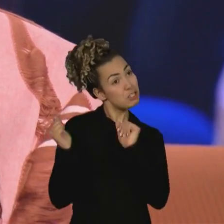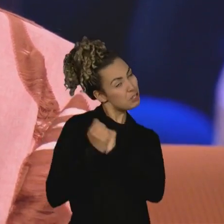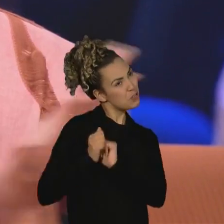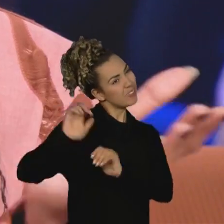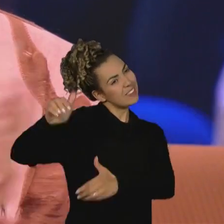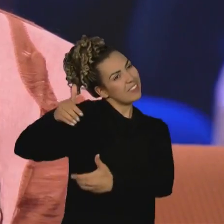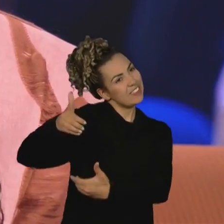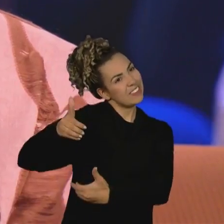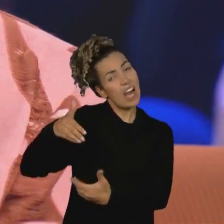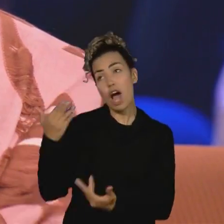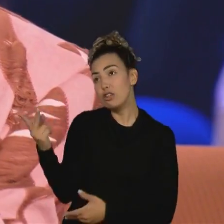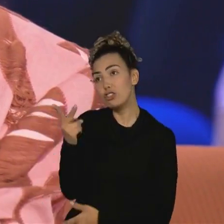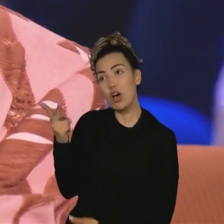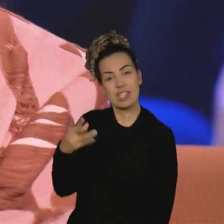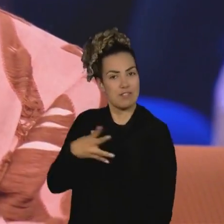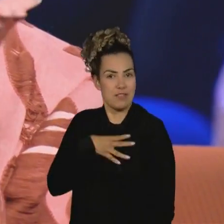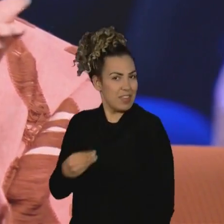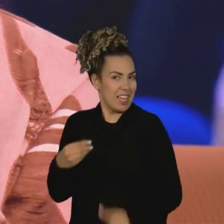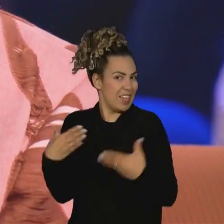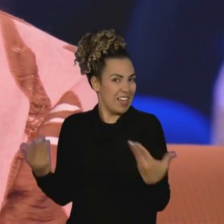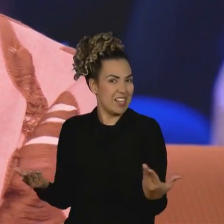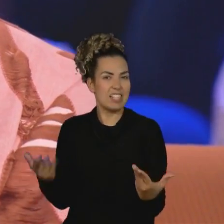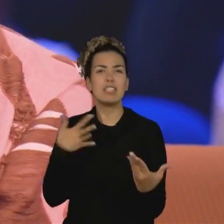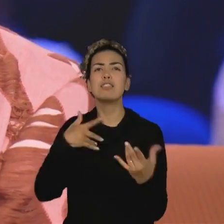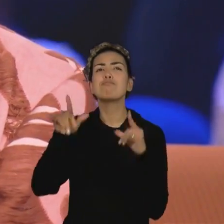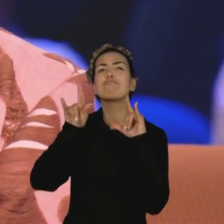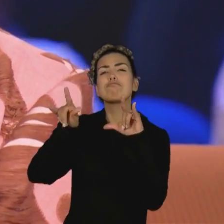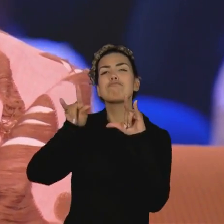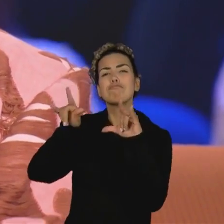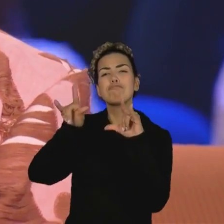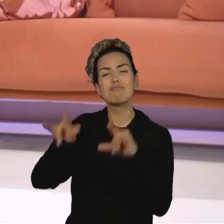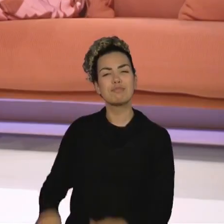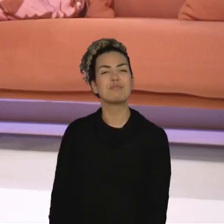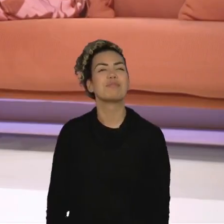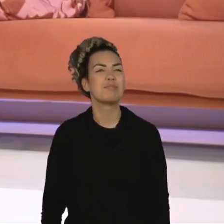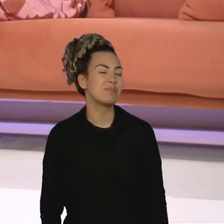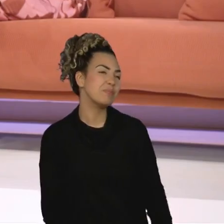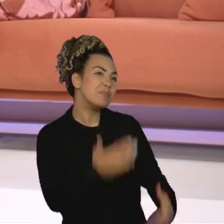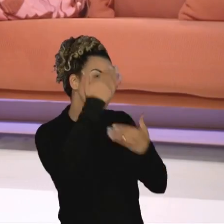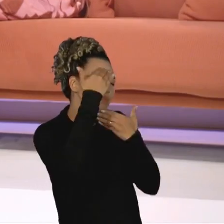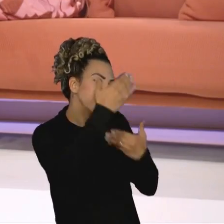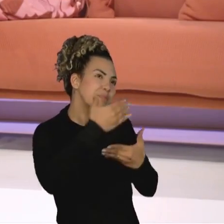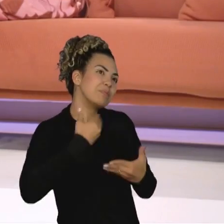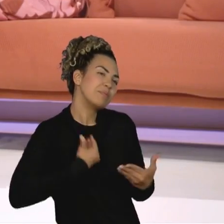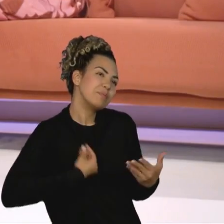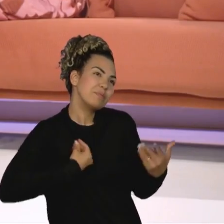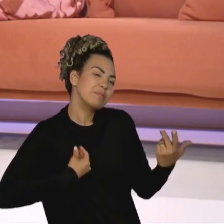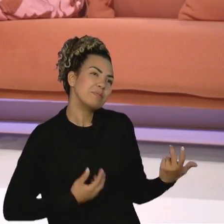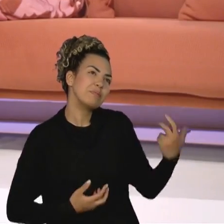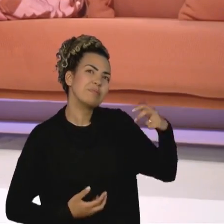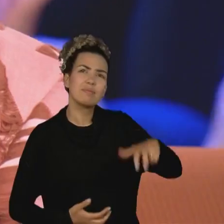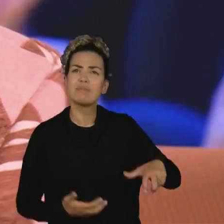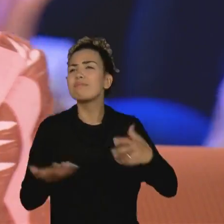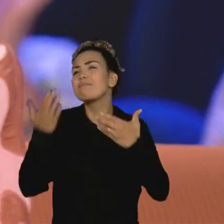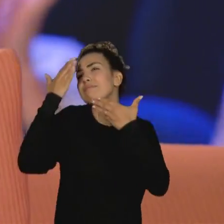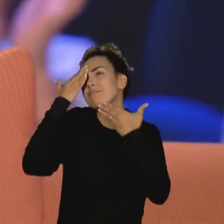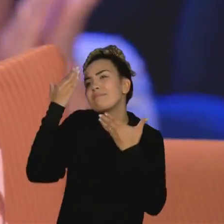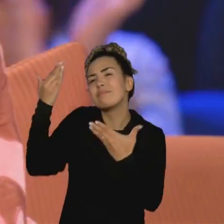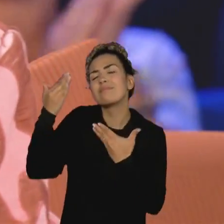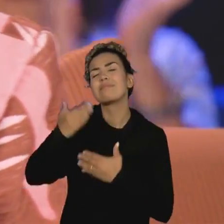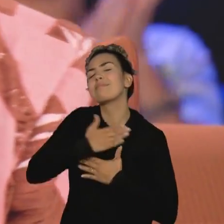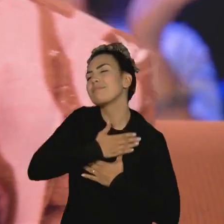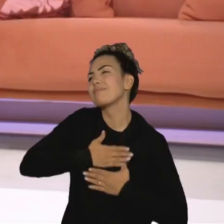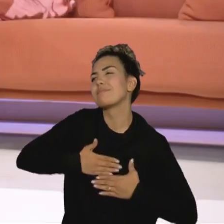Sim, meus filhos, né? Minhas vidas. Eu amo vocês muito. Muito obrigado pela sua presença. Obrigada, uma honra te receber. Thalita. É um